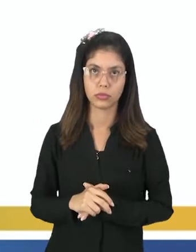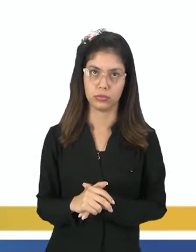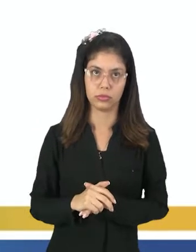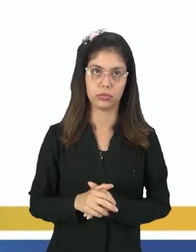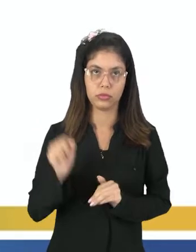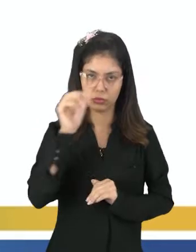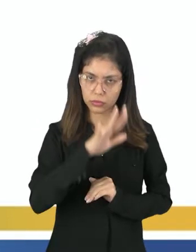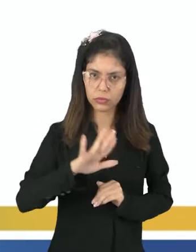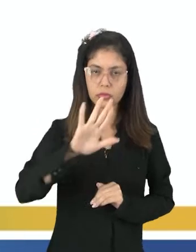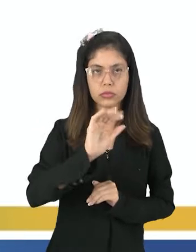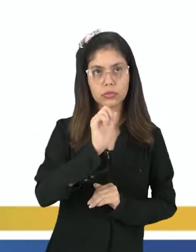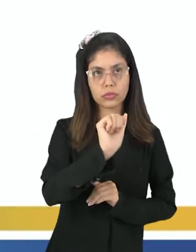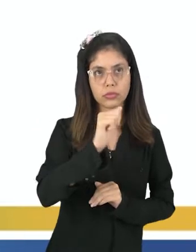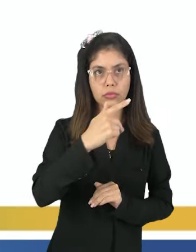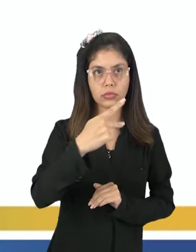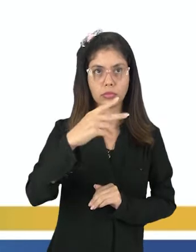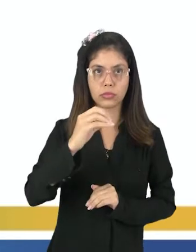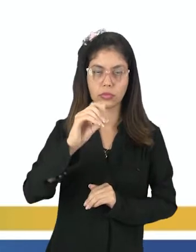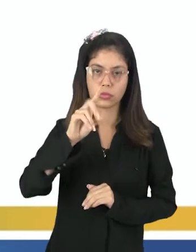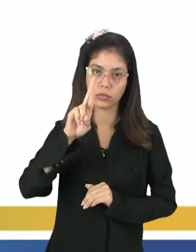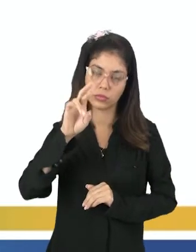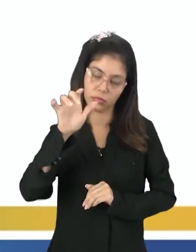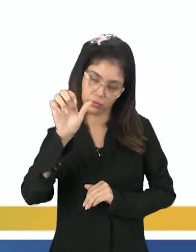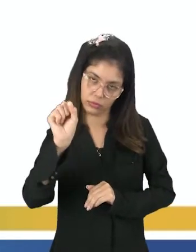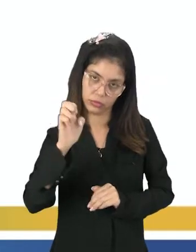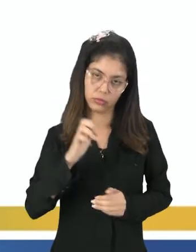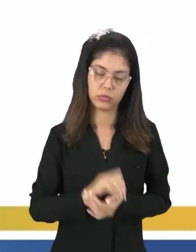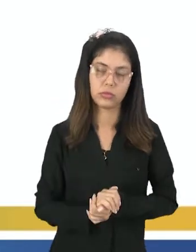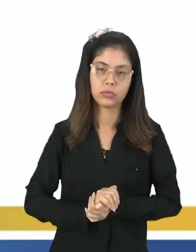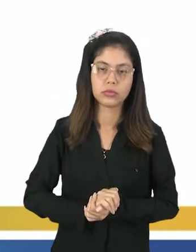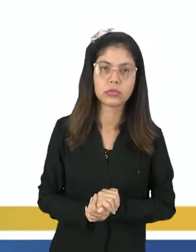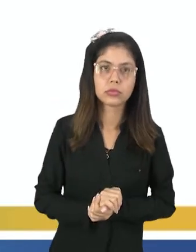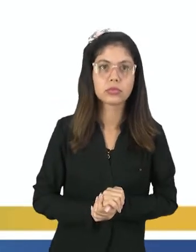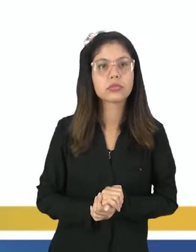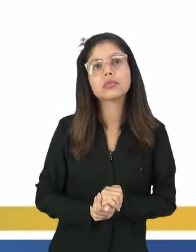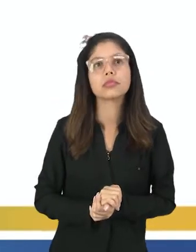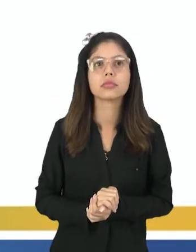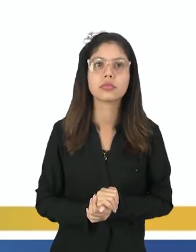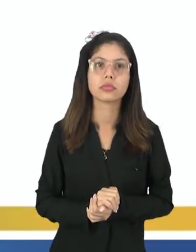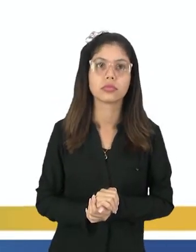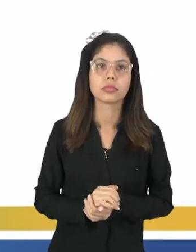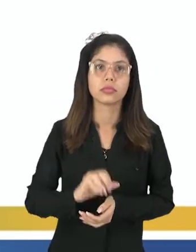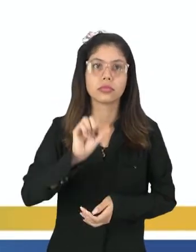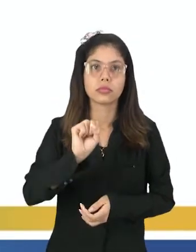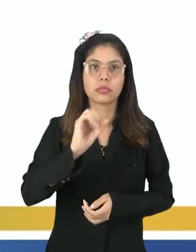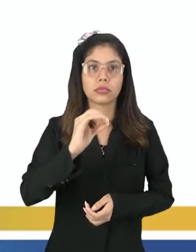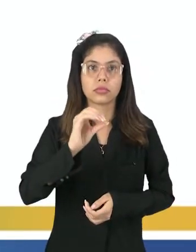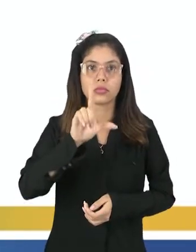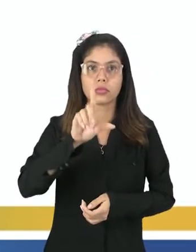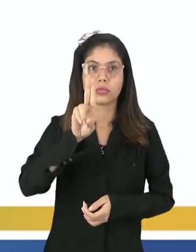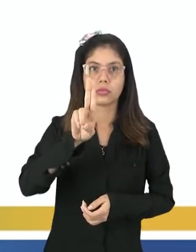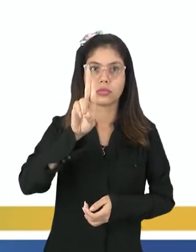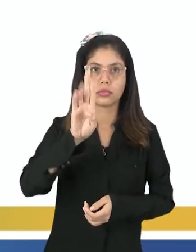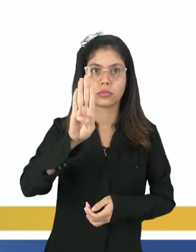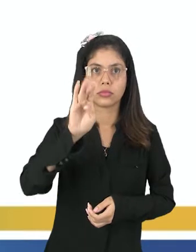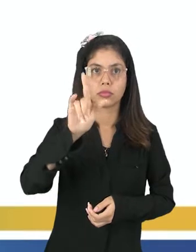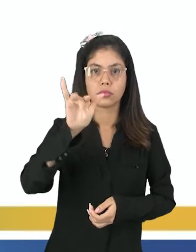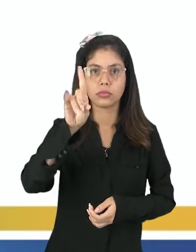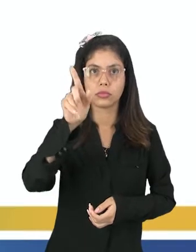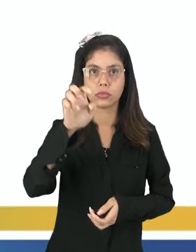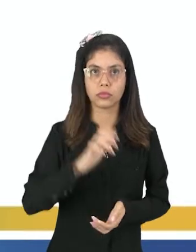e hidrogênio, nós colocamos aí dentro do grupo dos apolares. Já quando a gente fala da propriedade